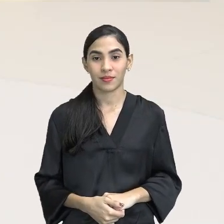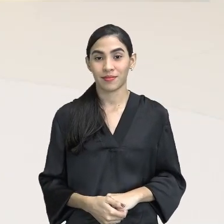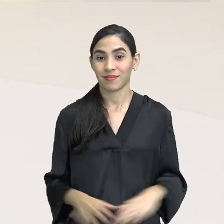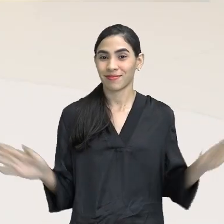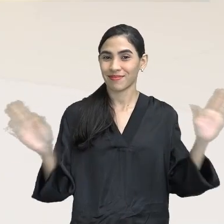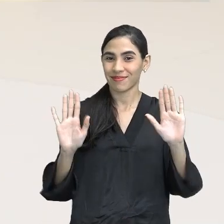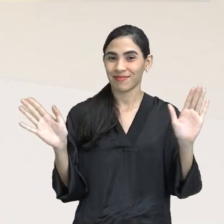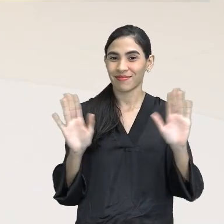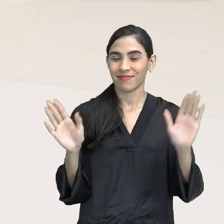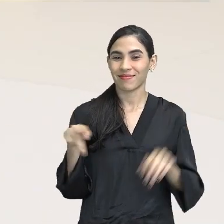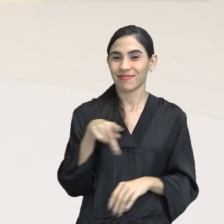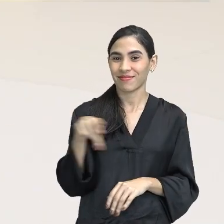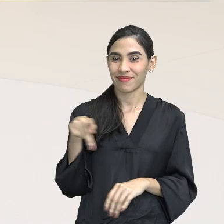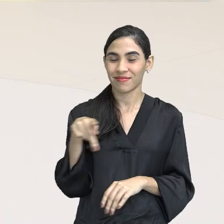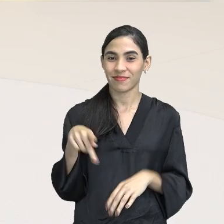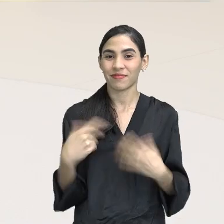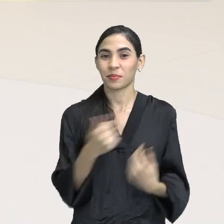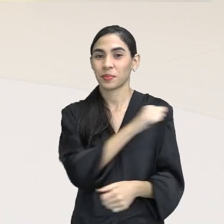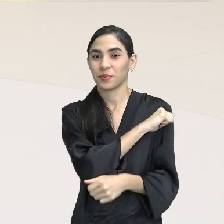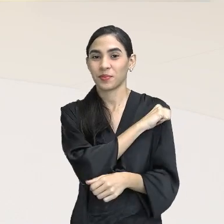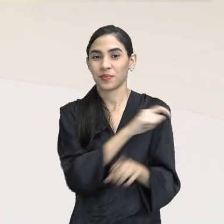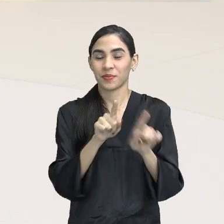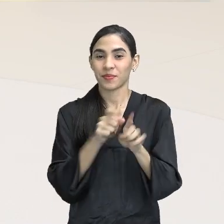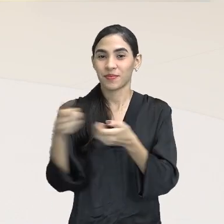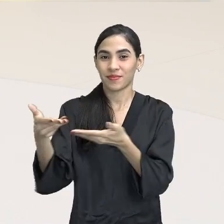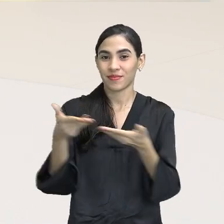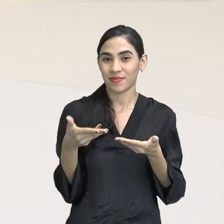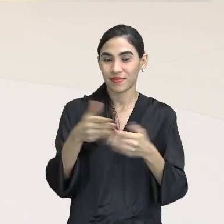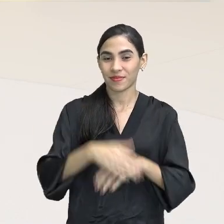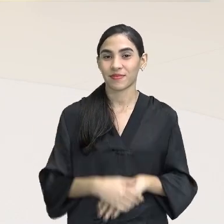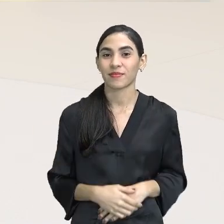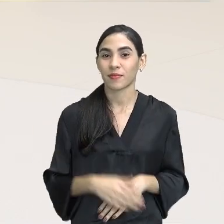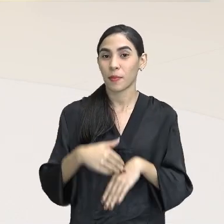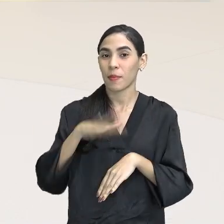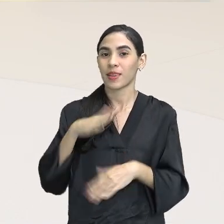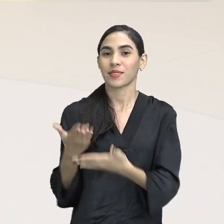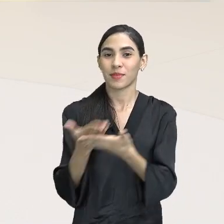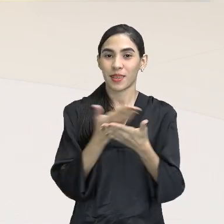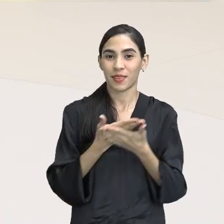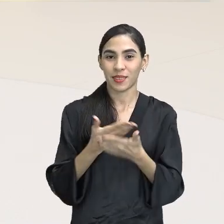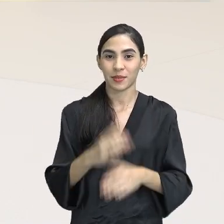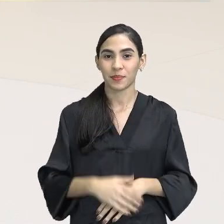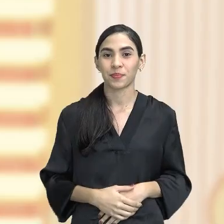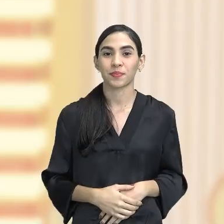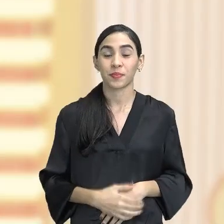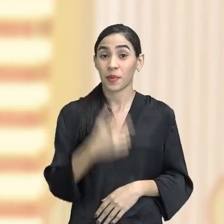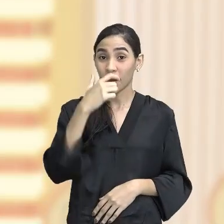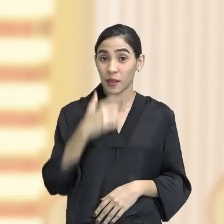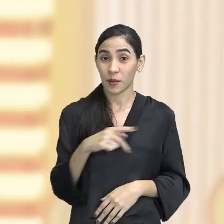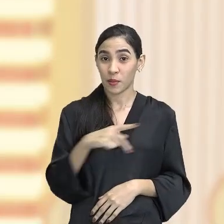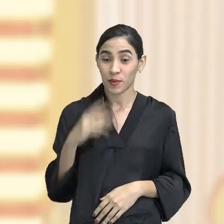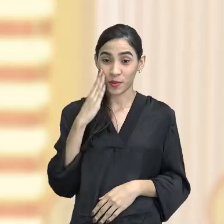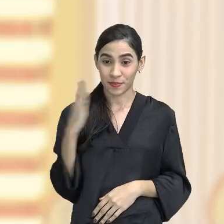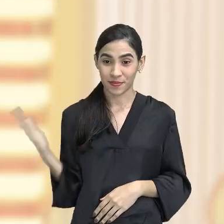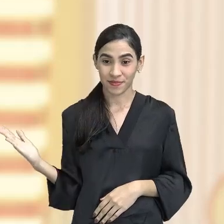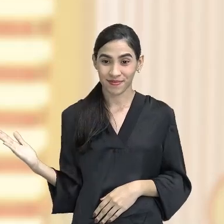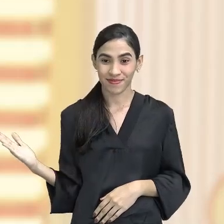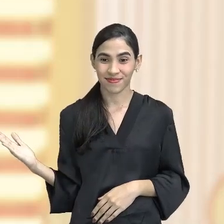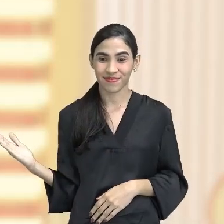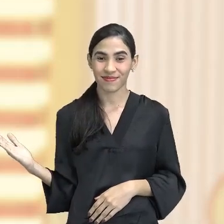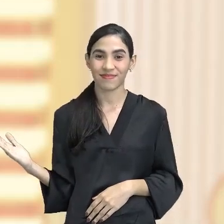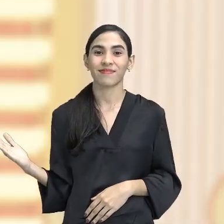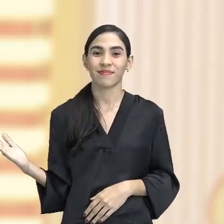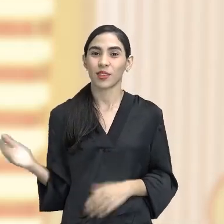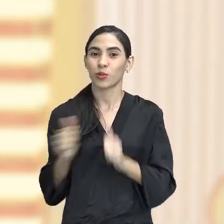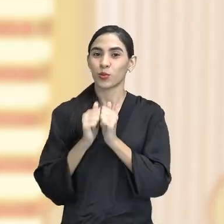Olá, queridos professores e alunos, sejam bem-vindos para mais uma aula. Eu sou o professor Paulo